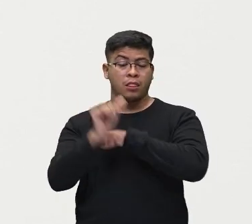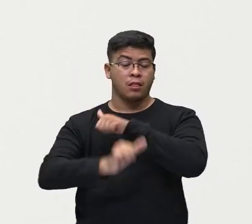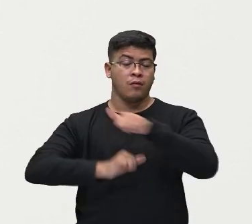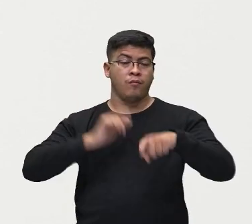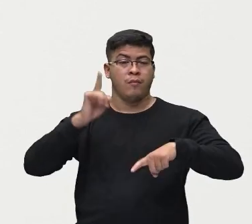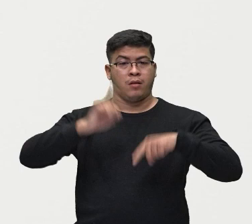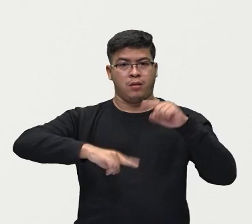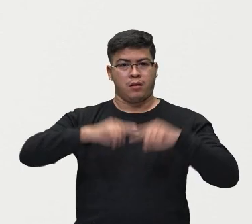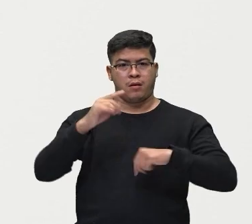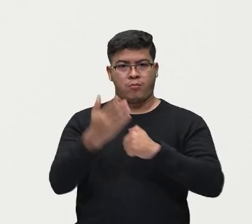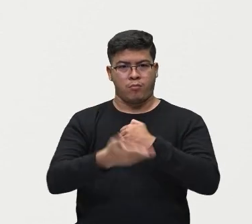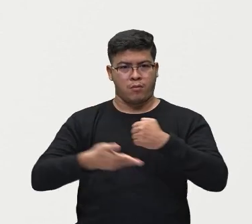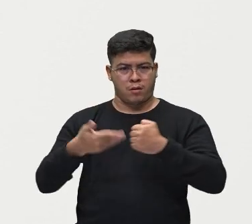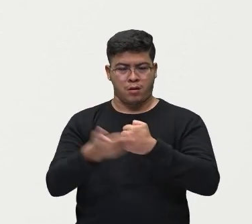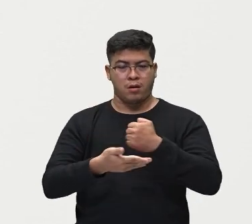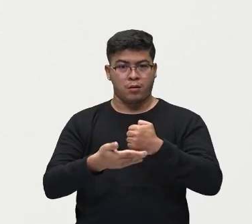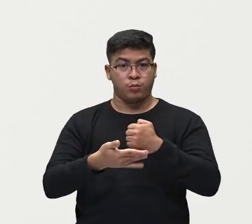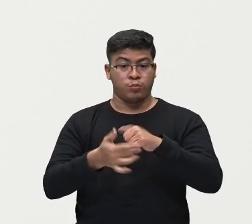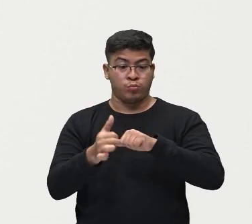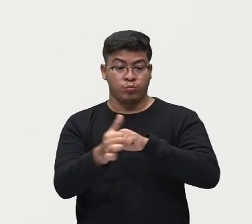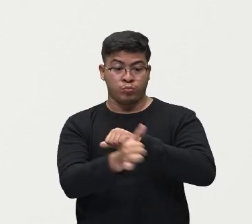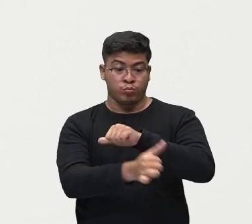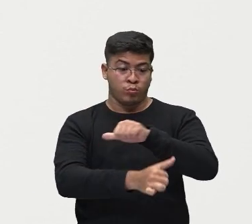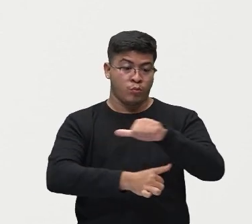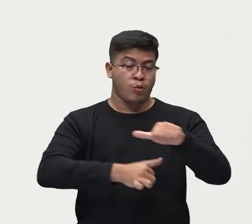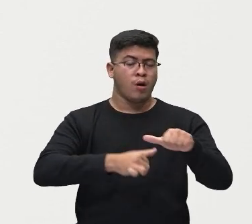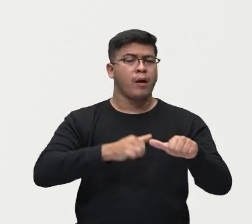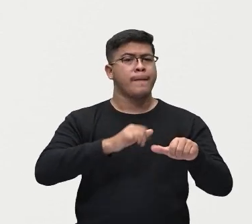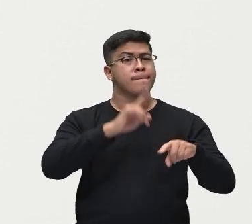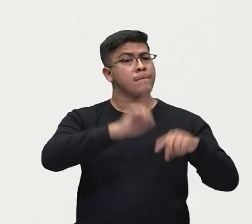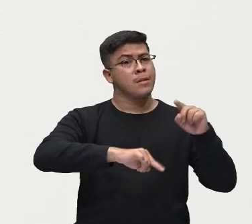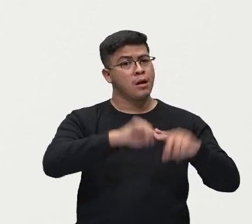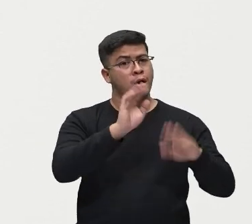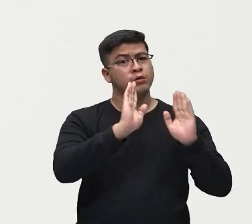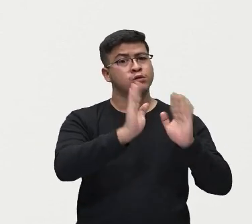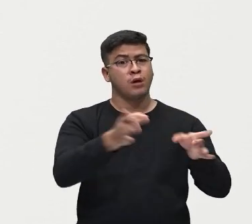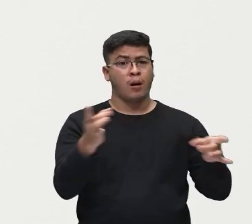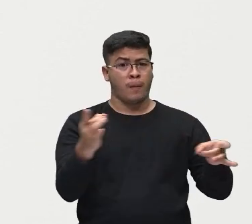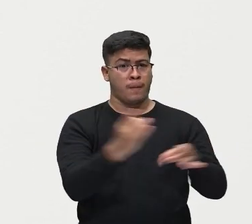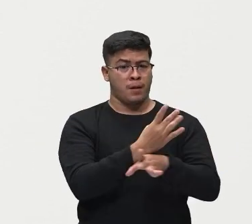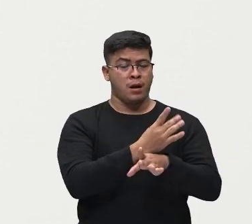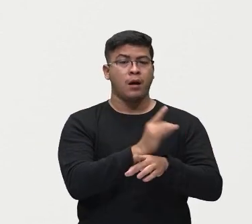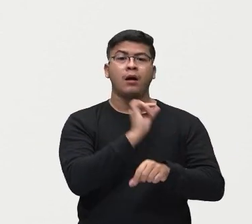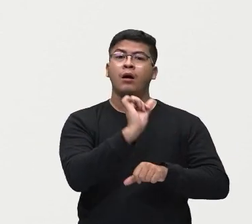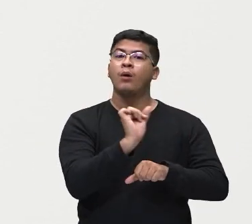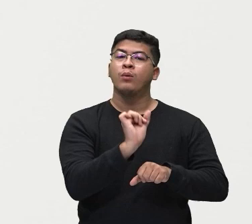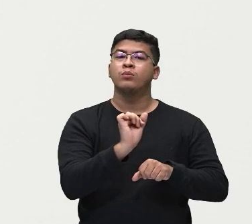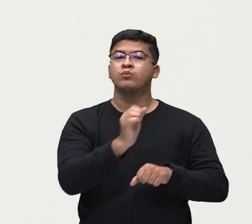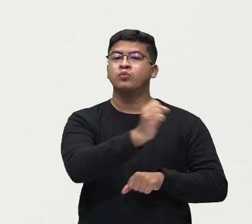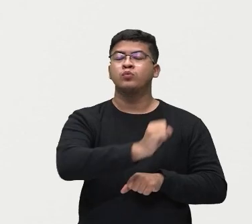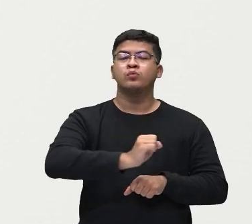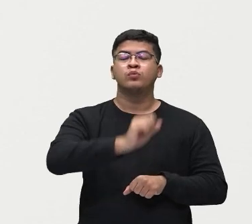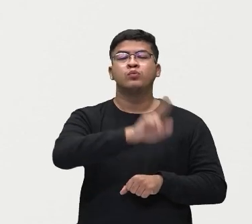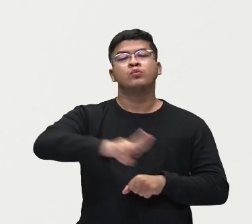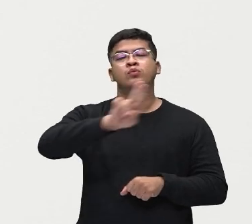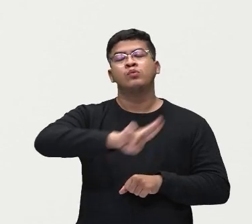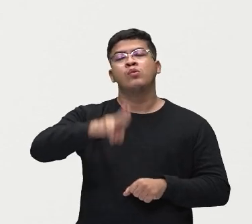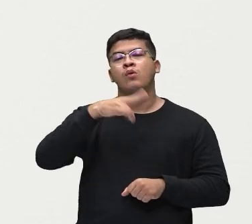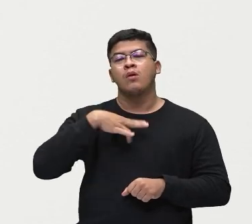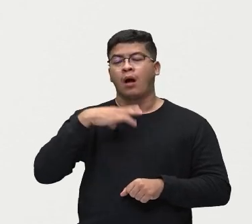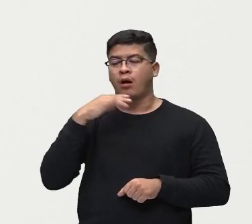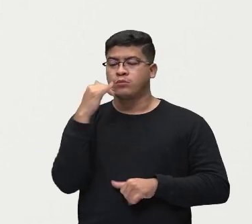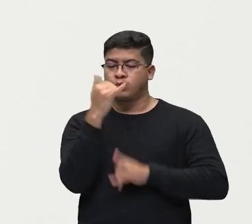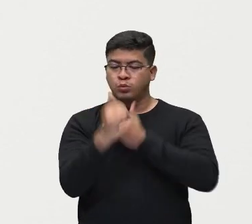matéria-prima em produtos acabados usando máquinas e energia.